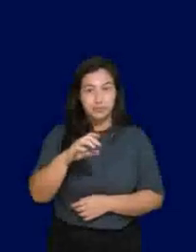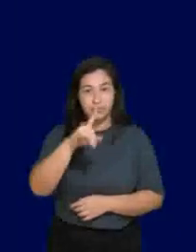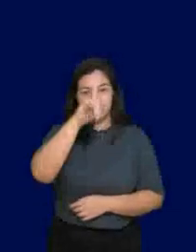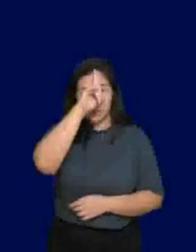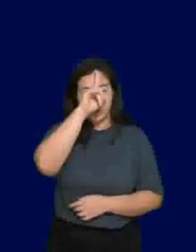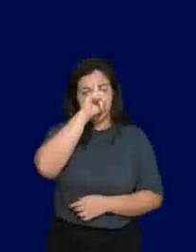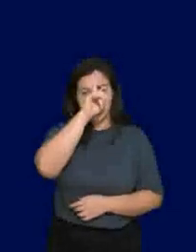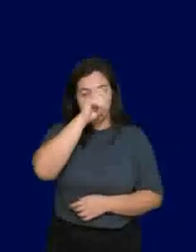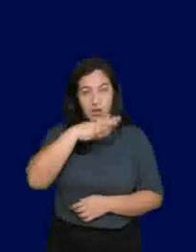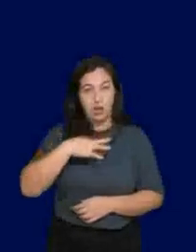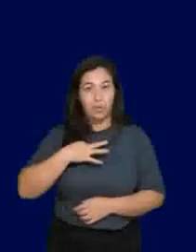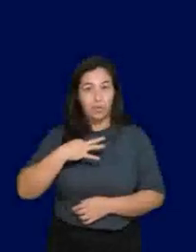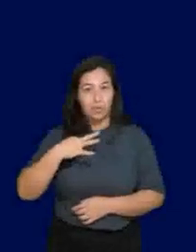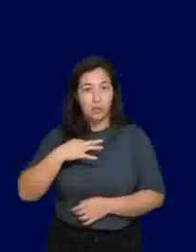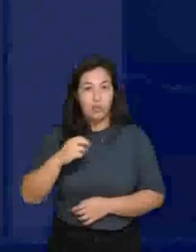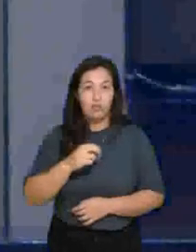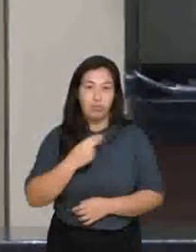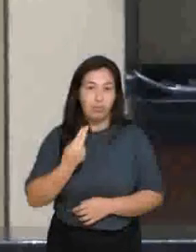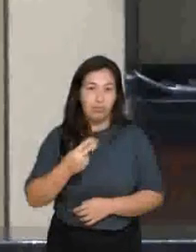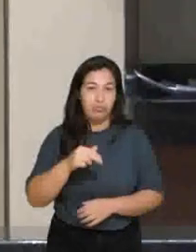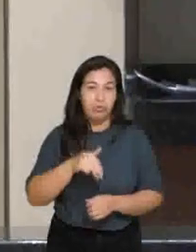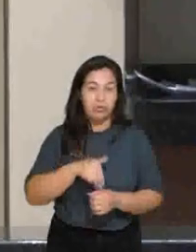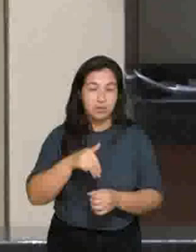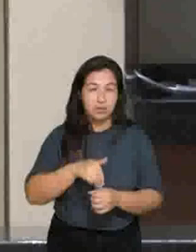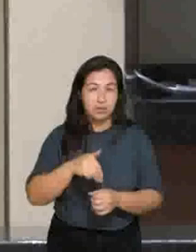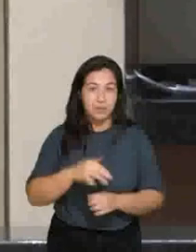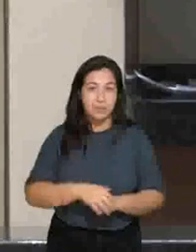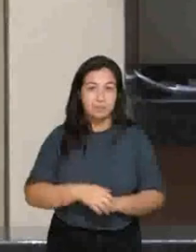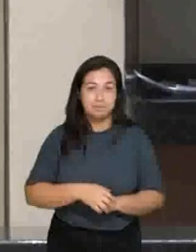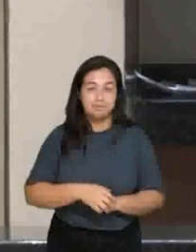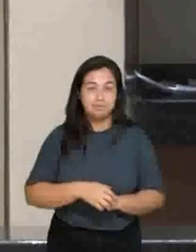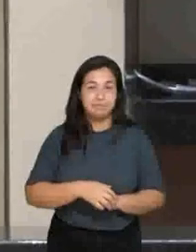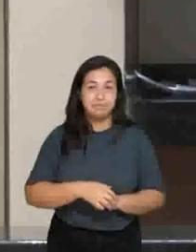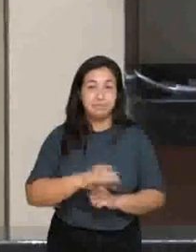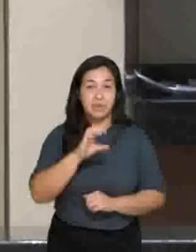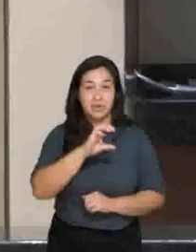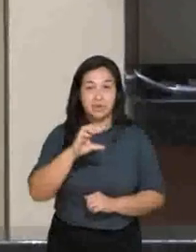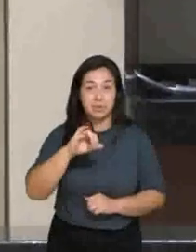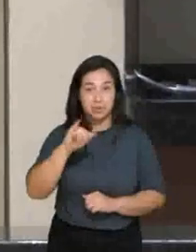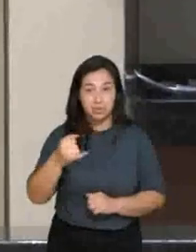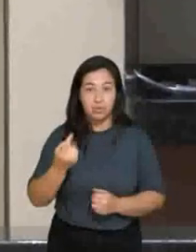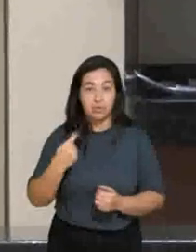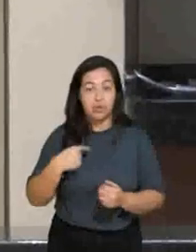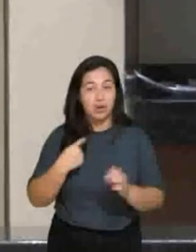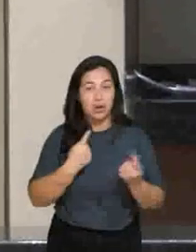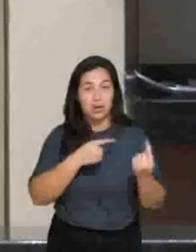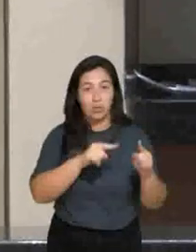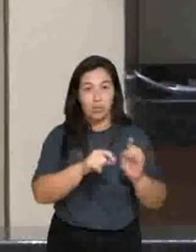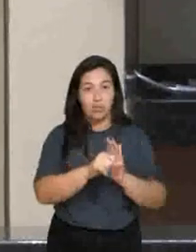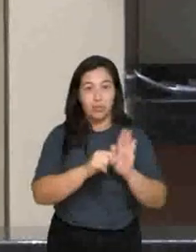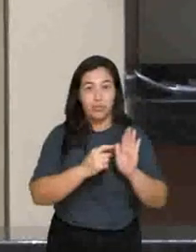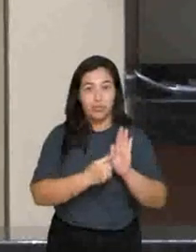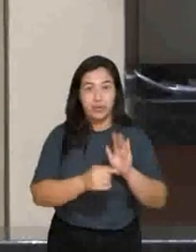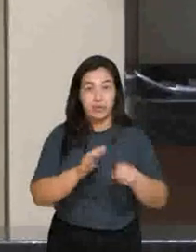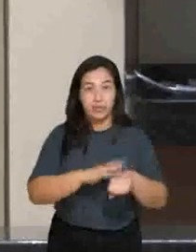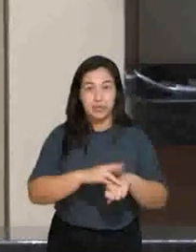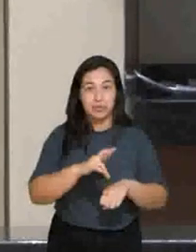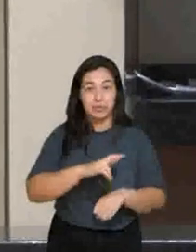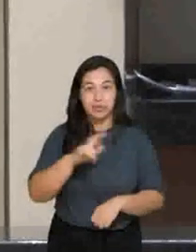municipais, no caso que menciona. Parecer da Comissão de Constituição e Justiça pela rejeição do veto. Relator, deputado Pepe Colasso.